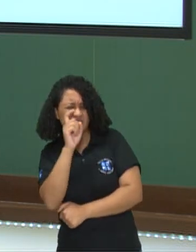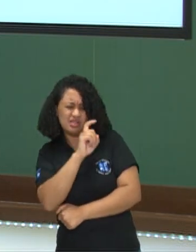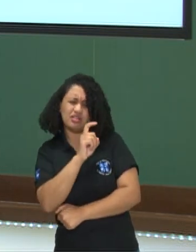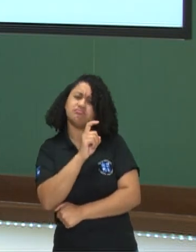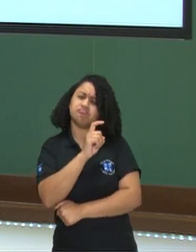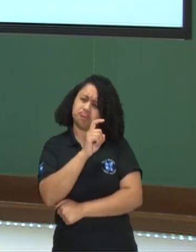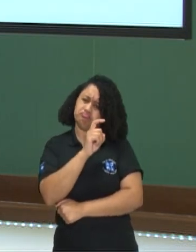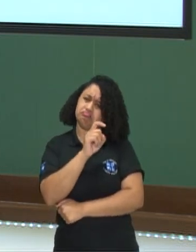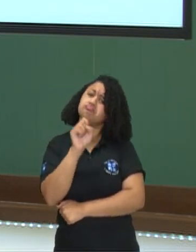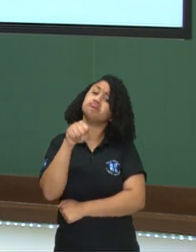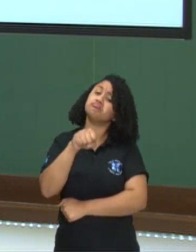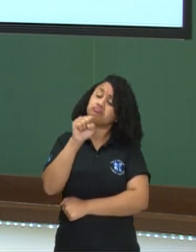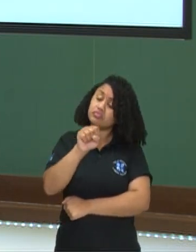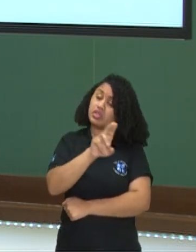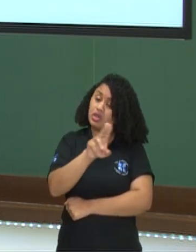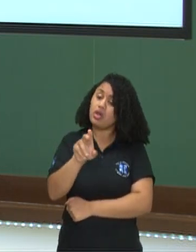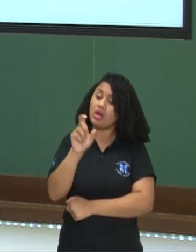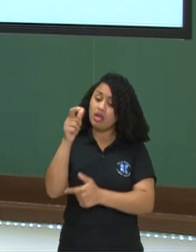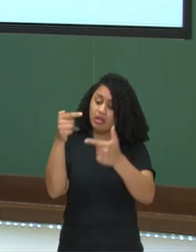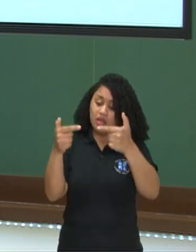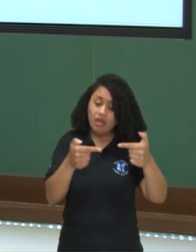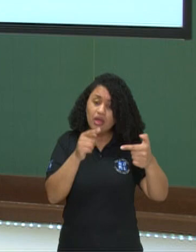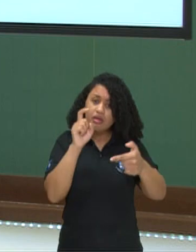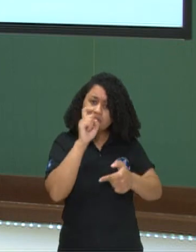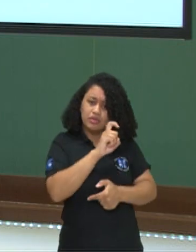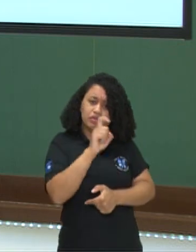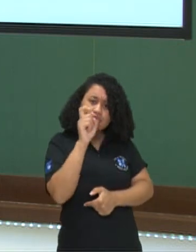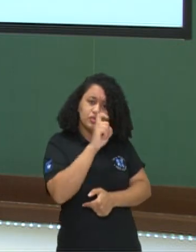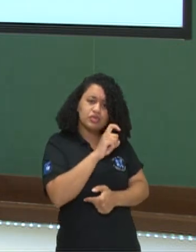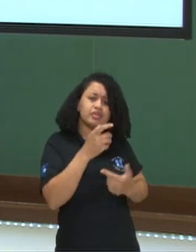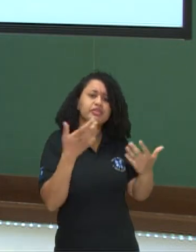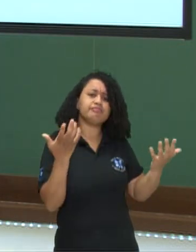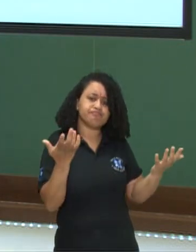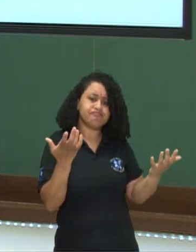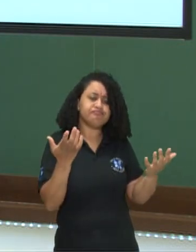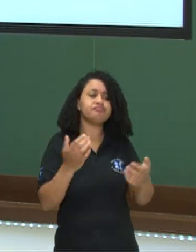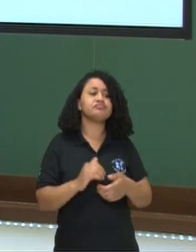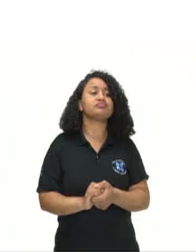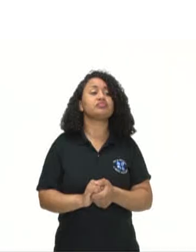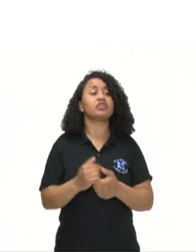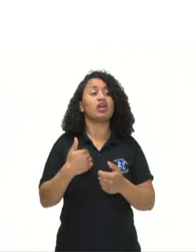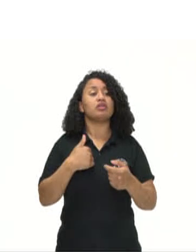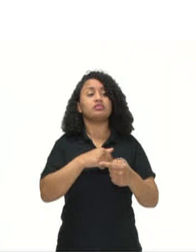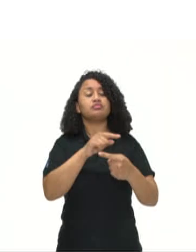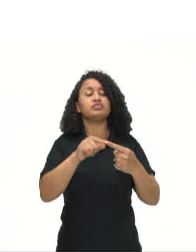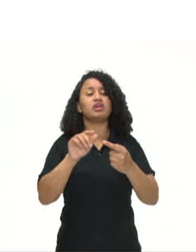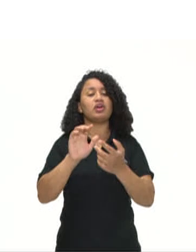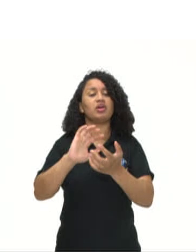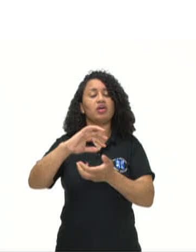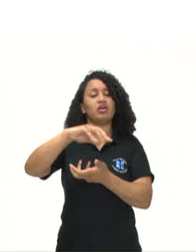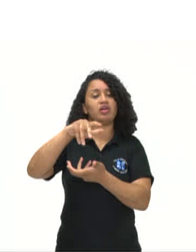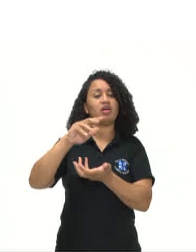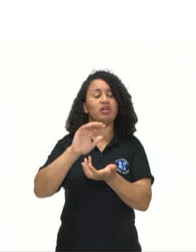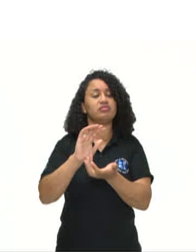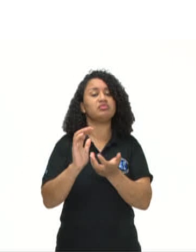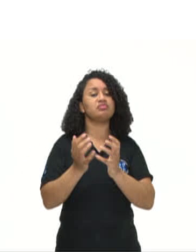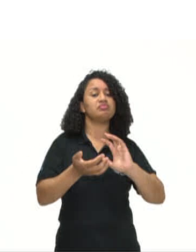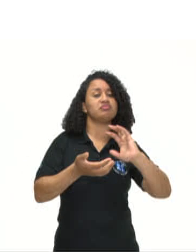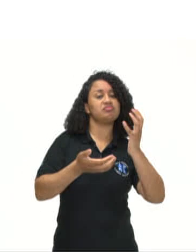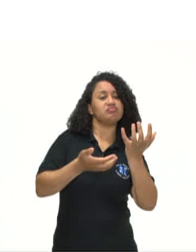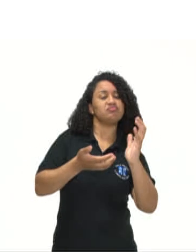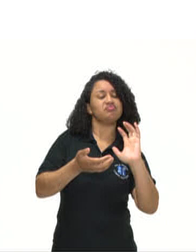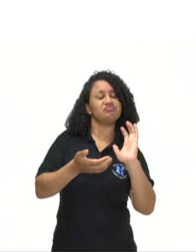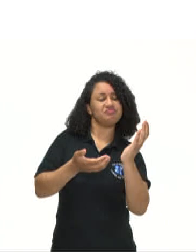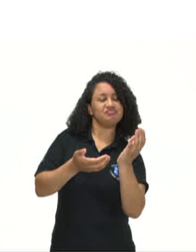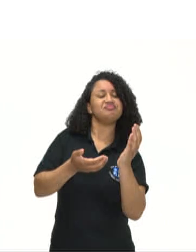Sim, esse é o nome dado mesmo. Guerra de Mentira. Na frente ocidental, ou seja,